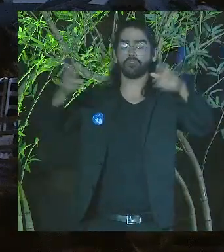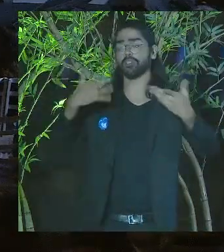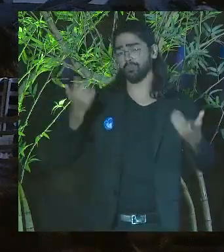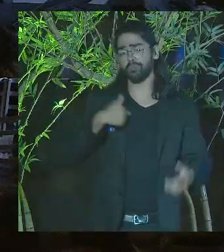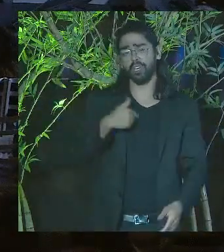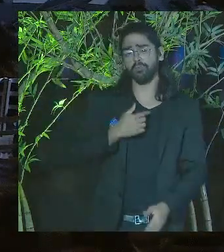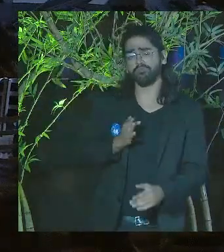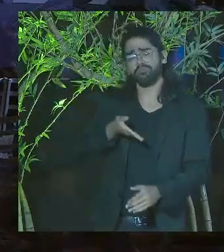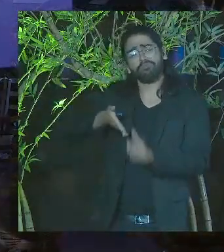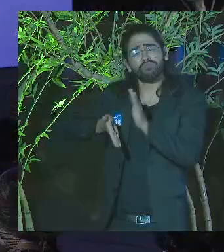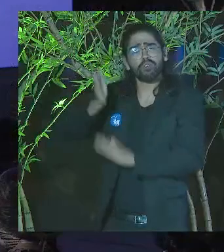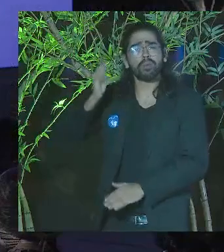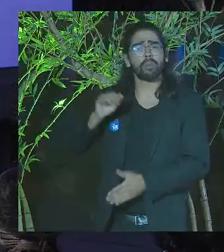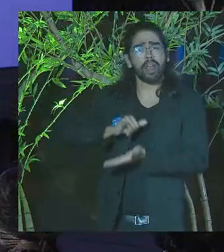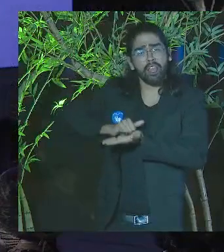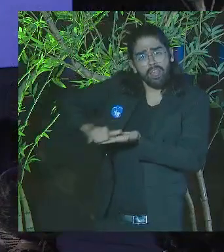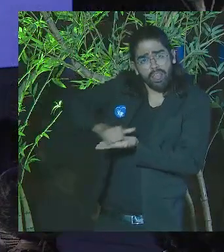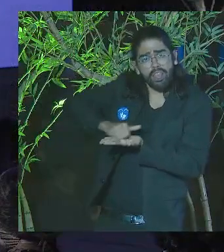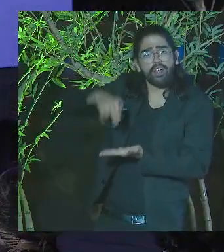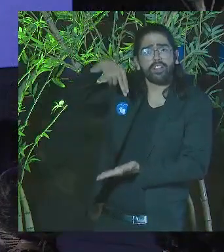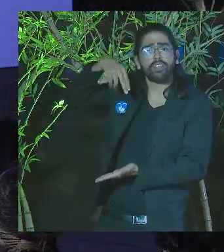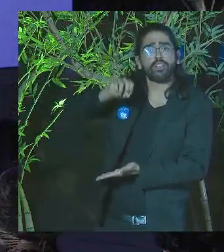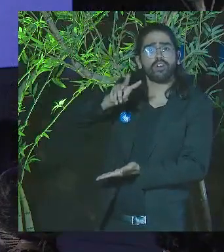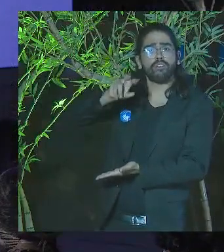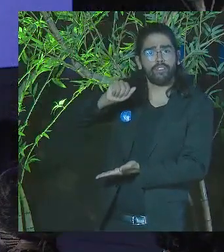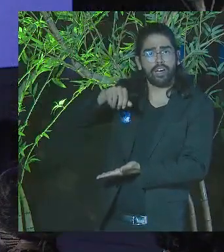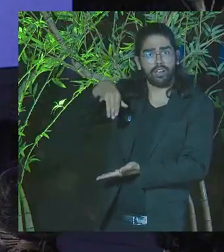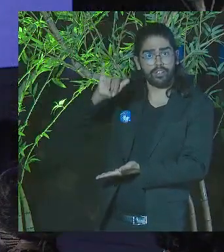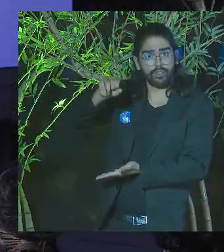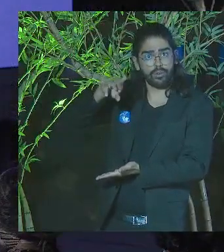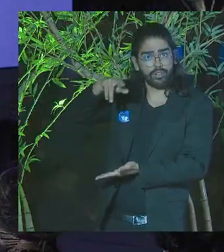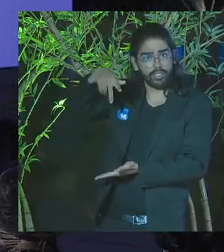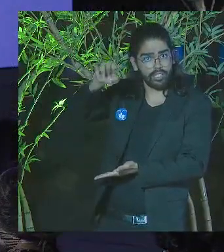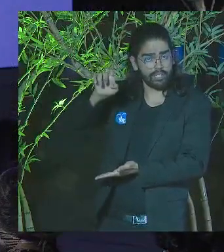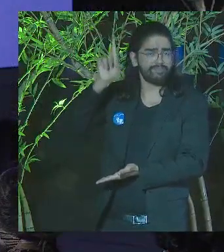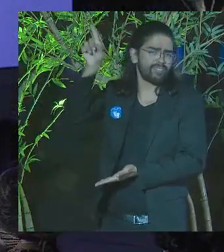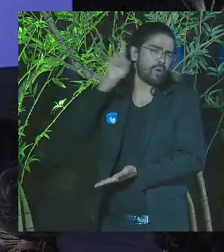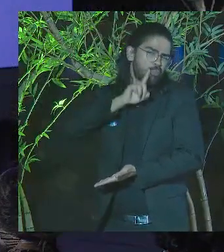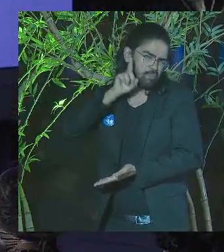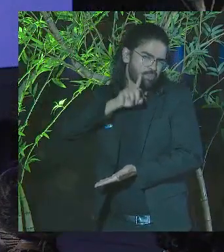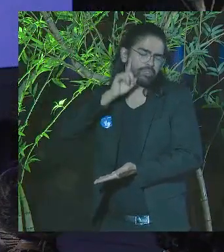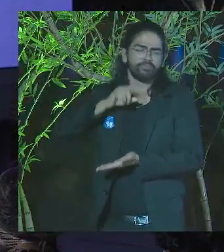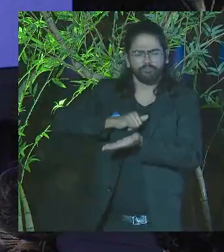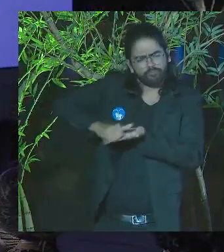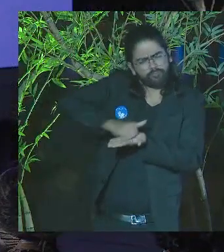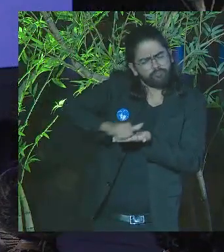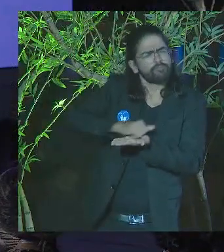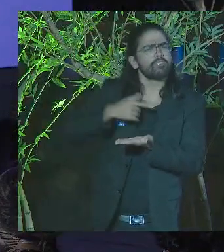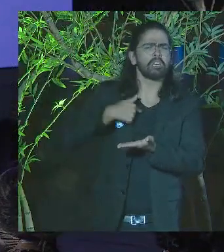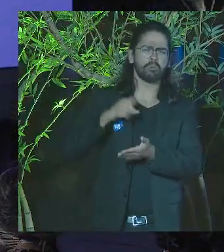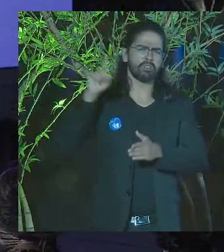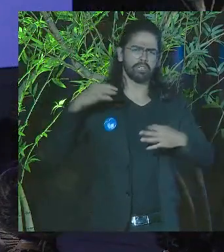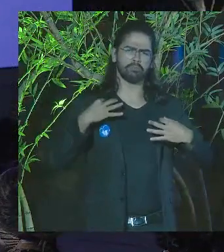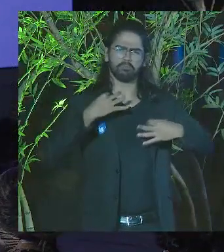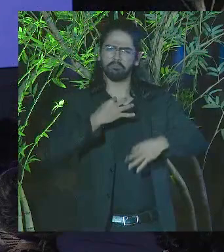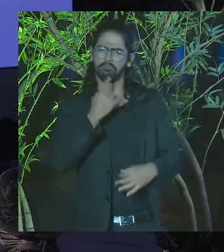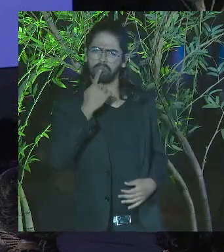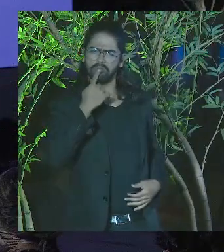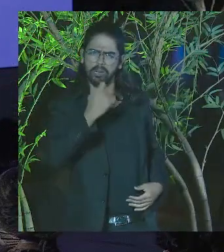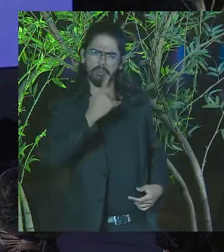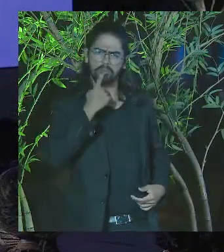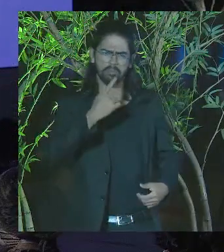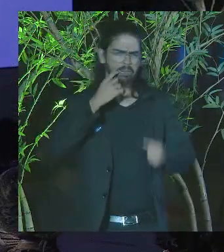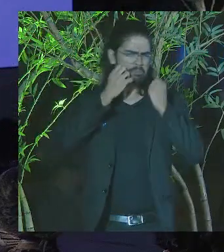York mesmo, né, semana retrasada, e nesse fotão aqui lá na Times Square, de vermelho, com esse